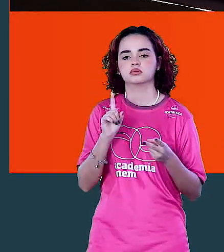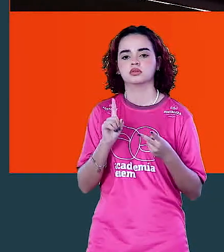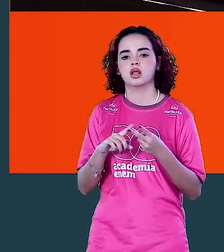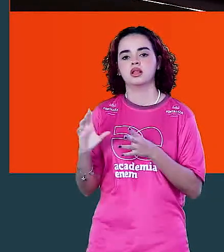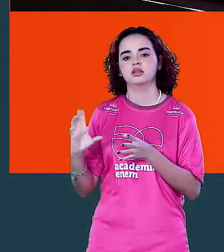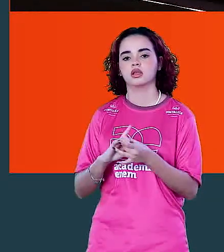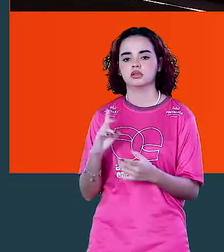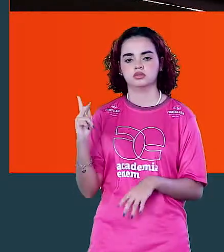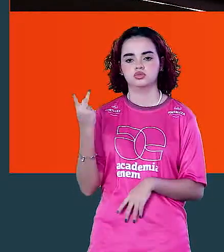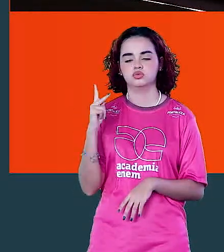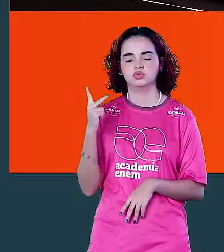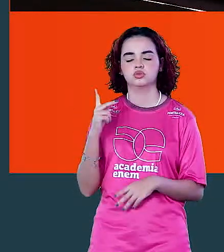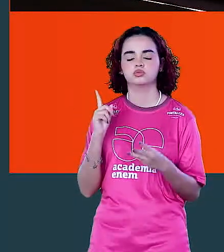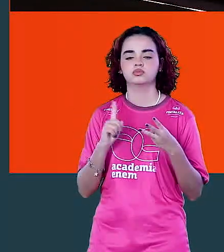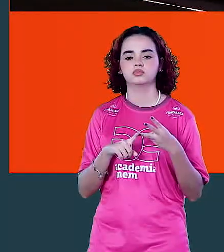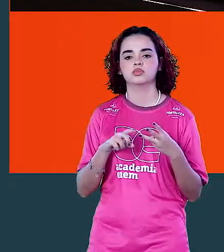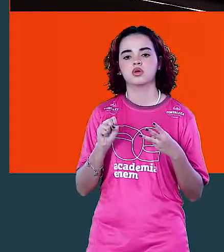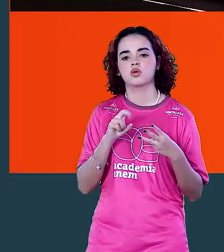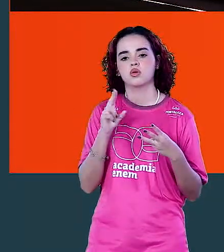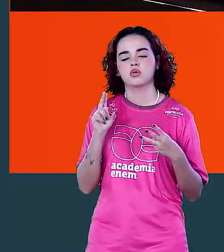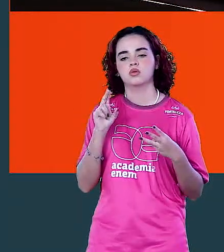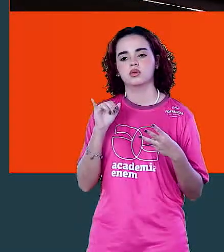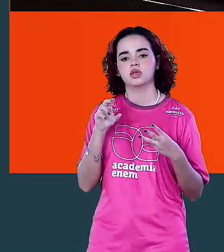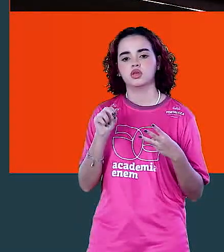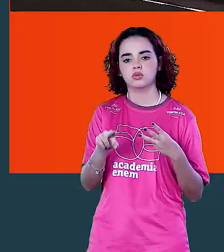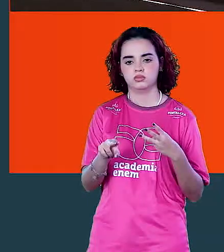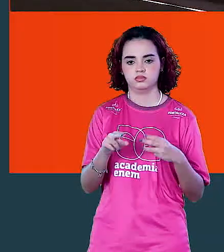de hidrogênio, ou é íon dipolo.